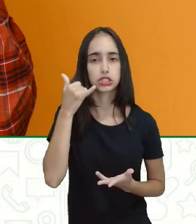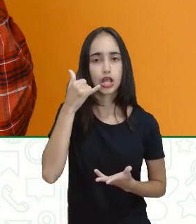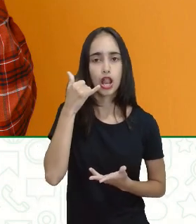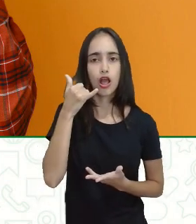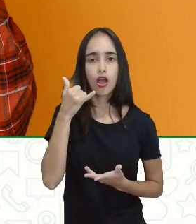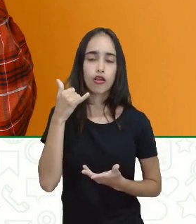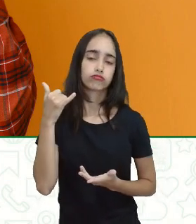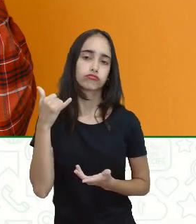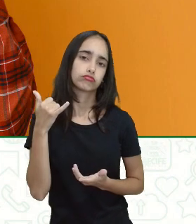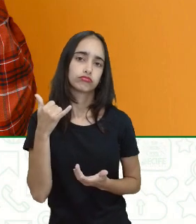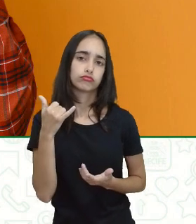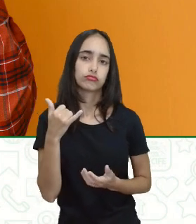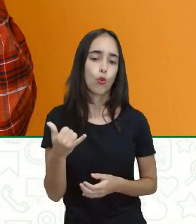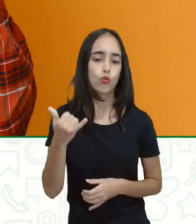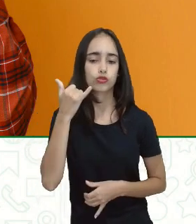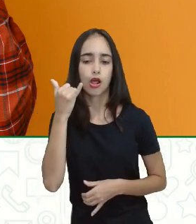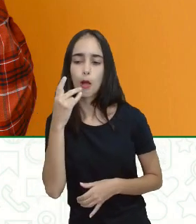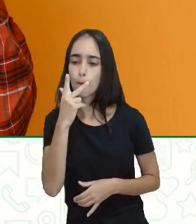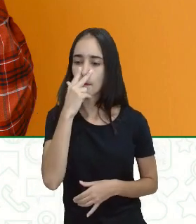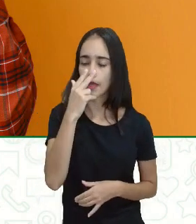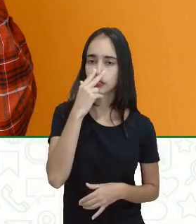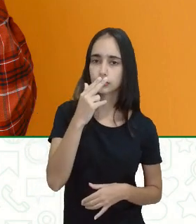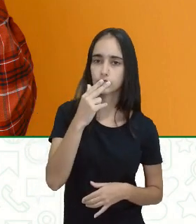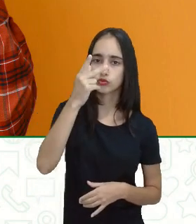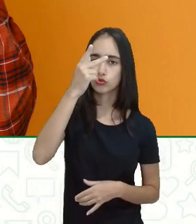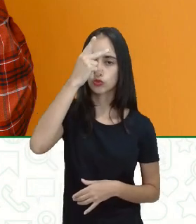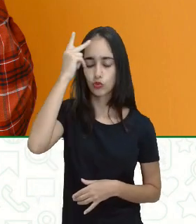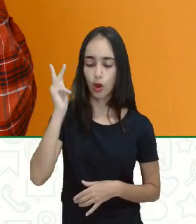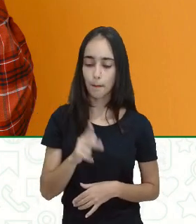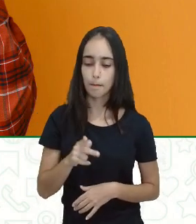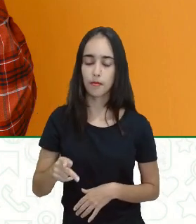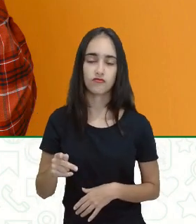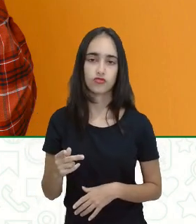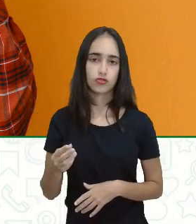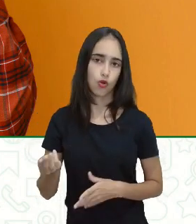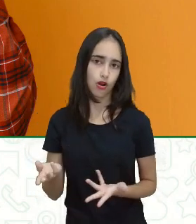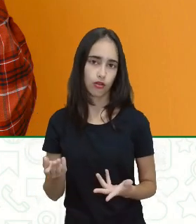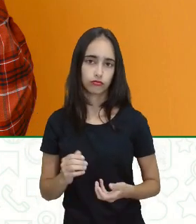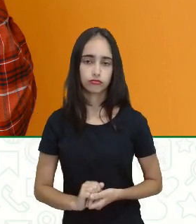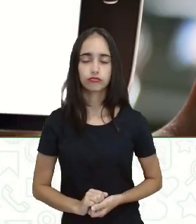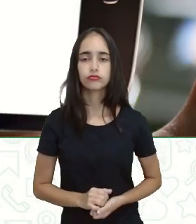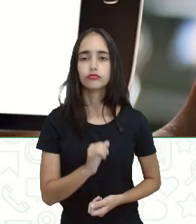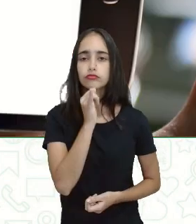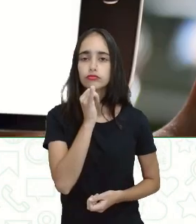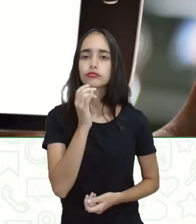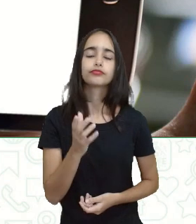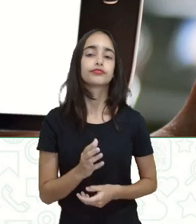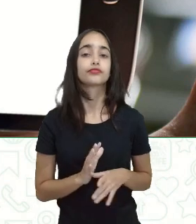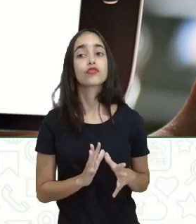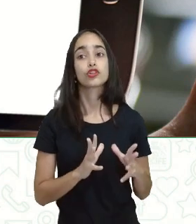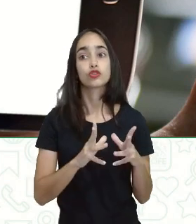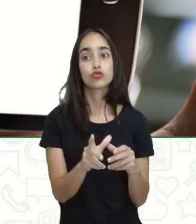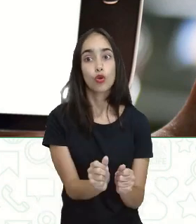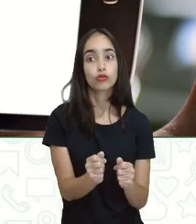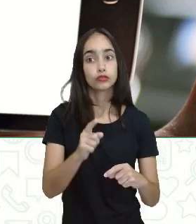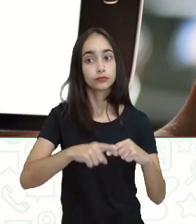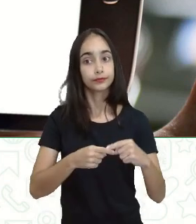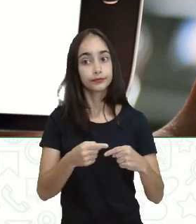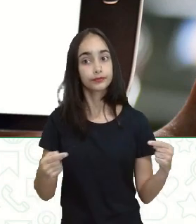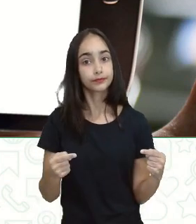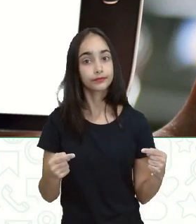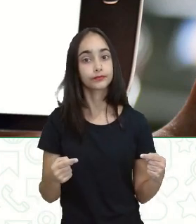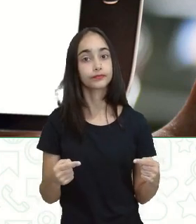a professora Mauricéia? Já pensaram? É muito simples. Todos os materiais são feitos